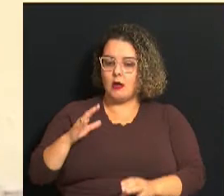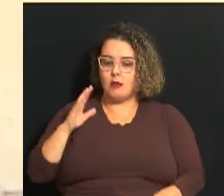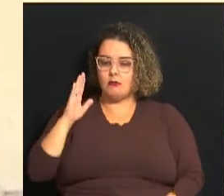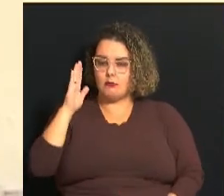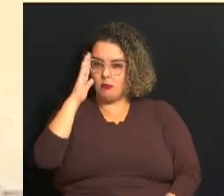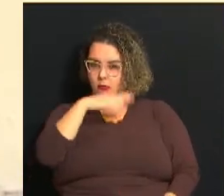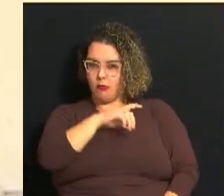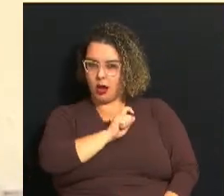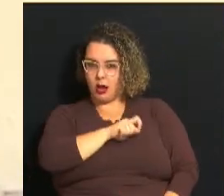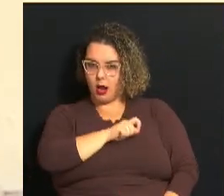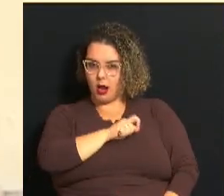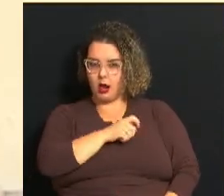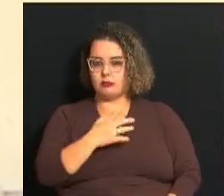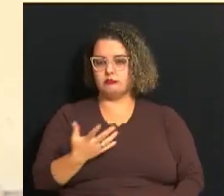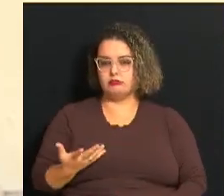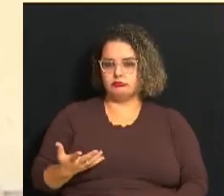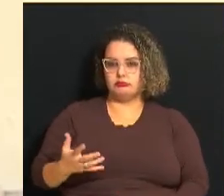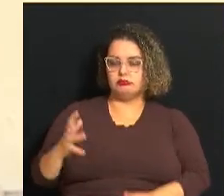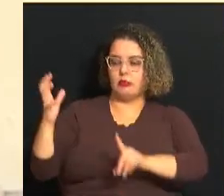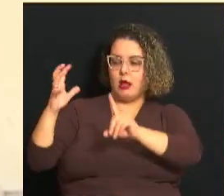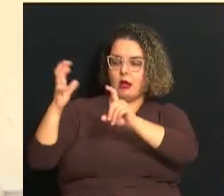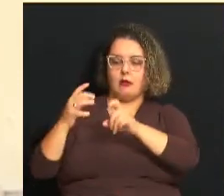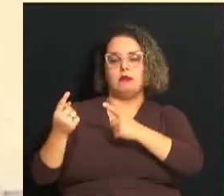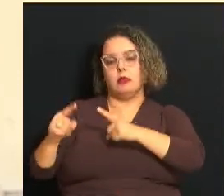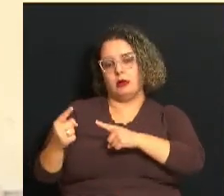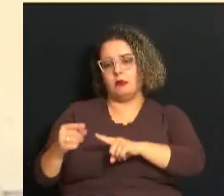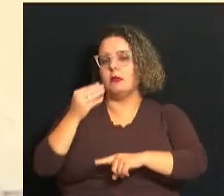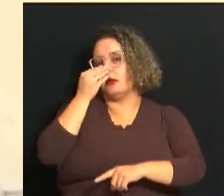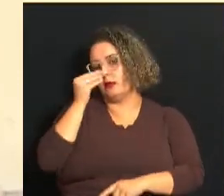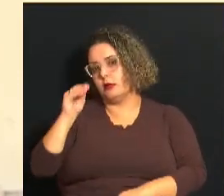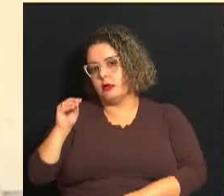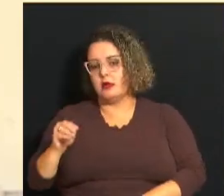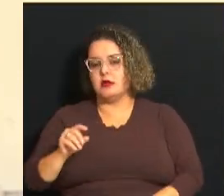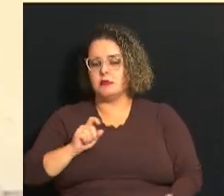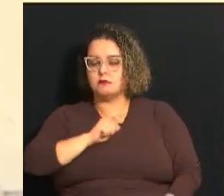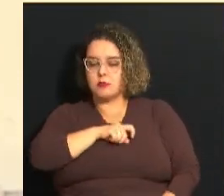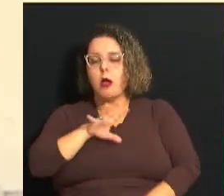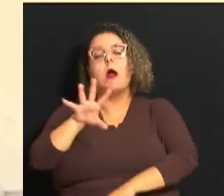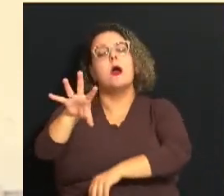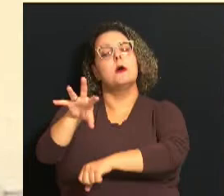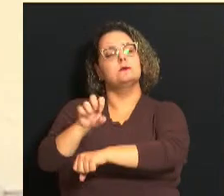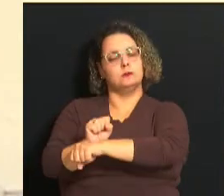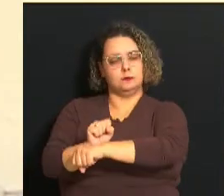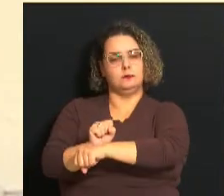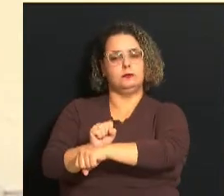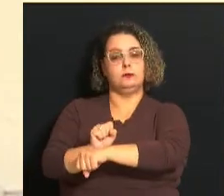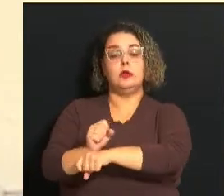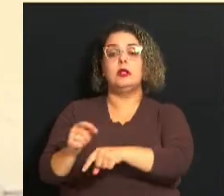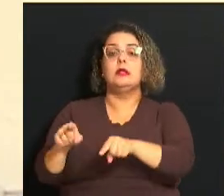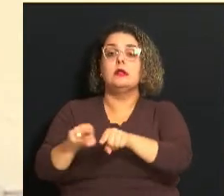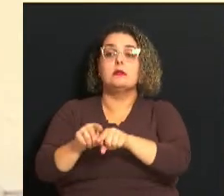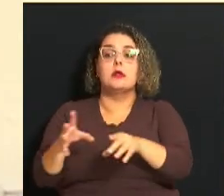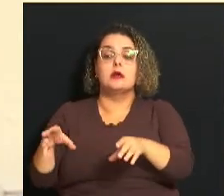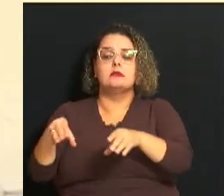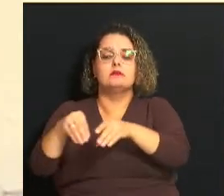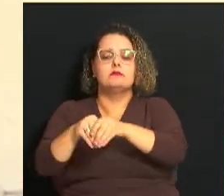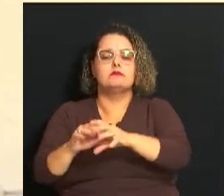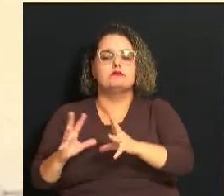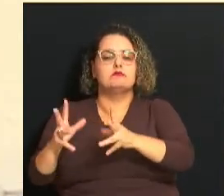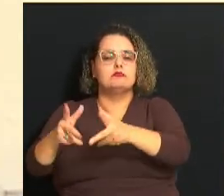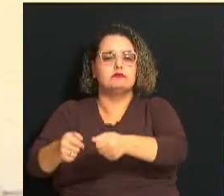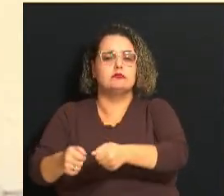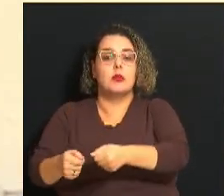o assédio além da Retaliação a percepção disseminação Vingança ele tá engolido de um aspecto